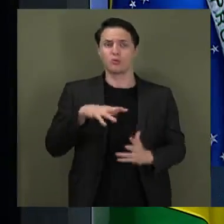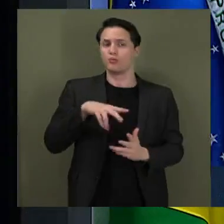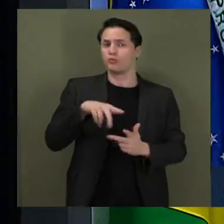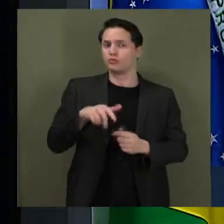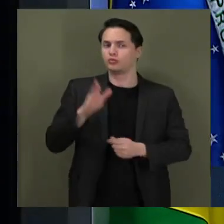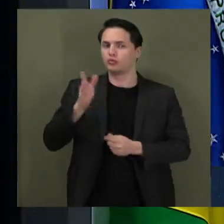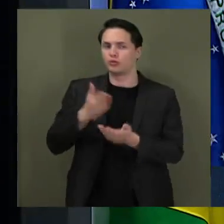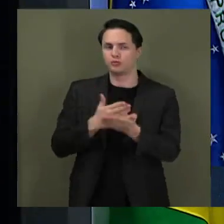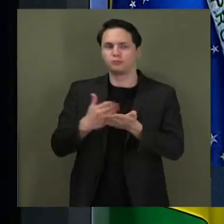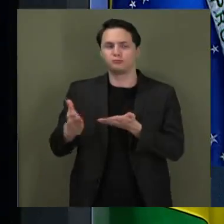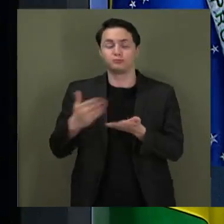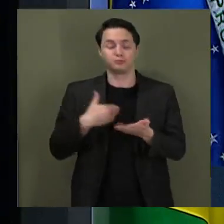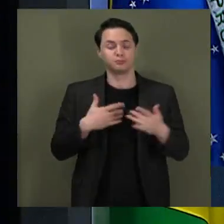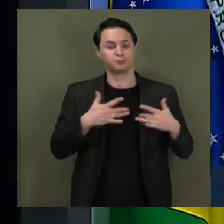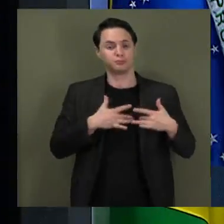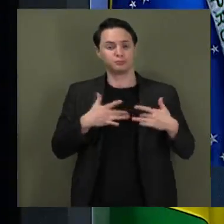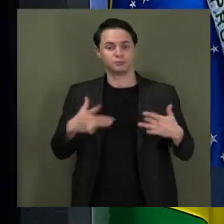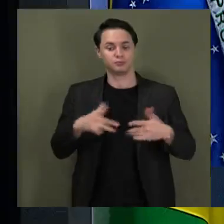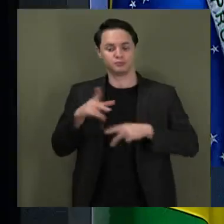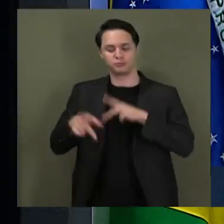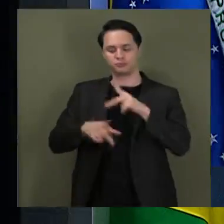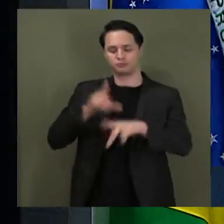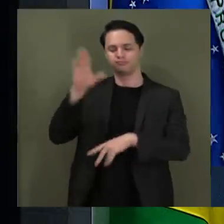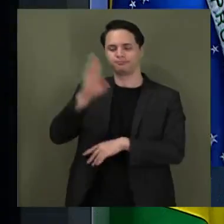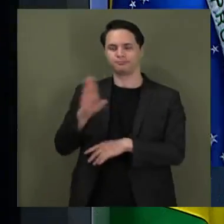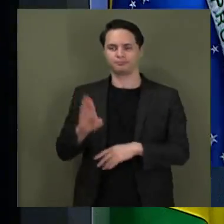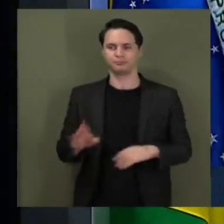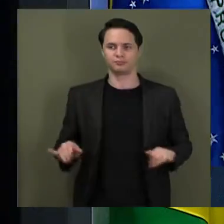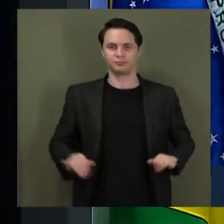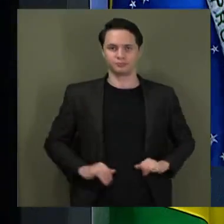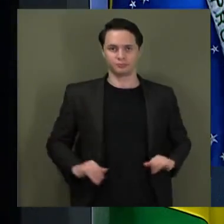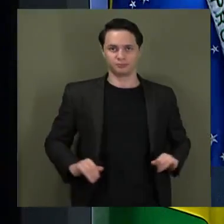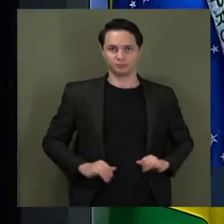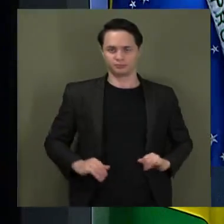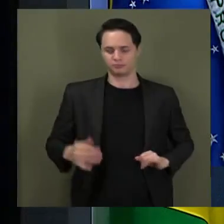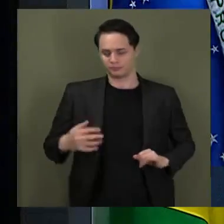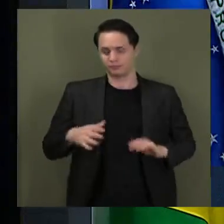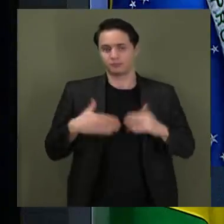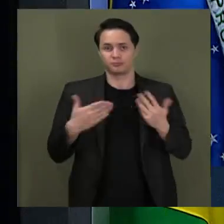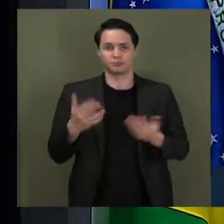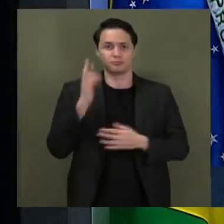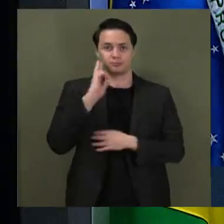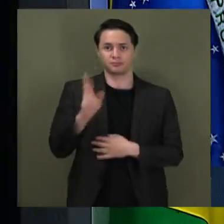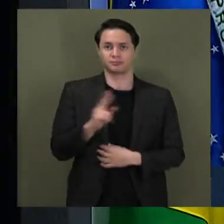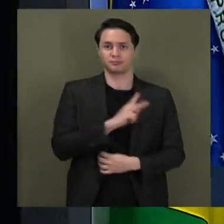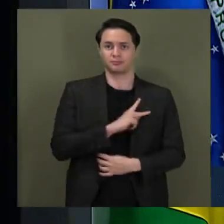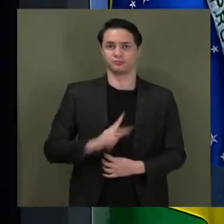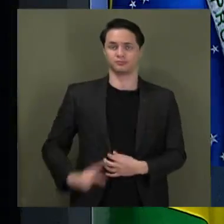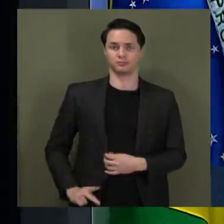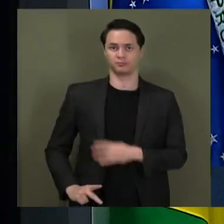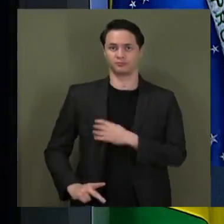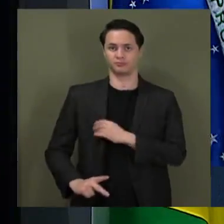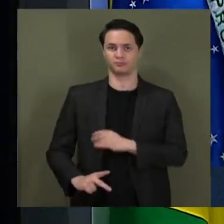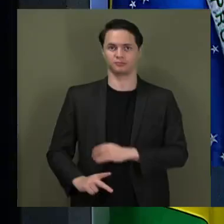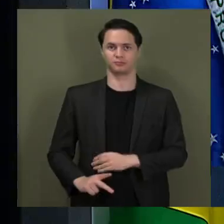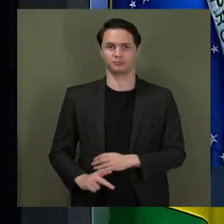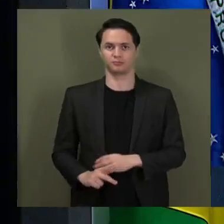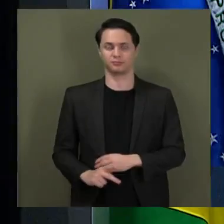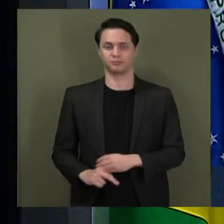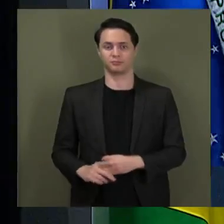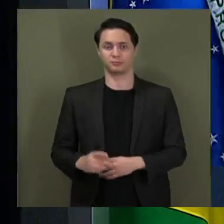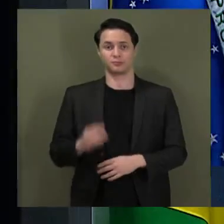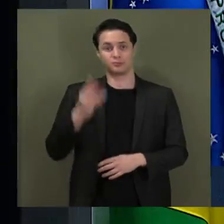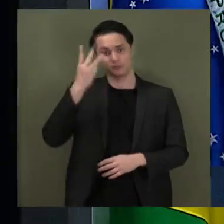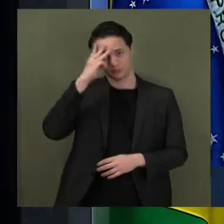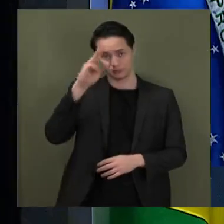se compadecer com os brasileiros que estão sofrendo. Então, senhor presidente, nos últimos 3